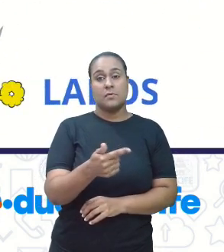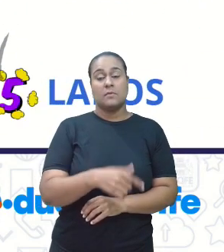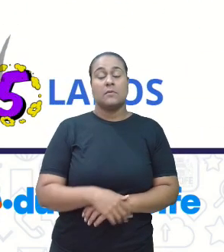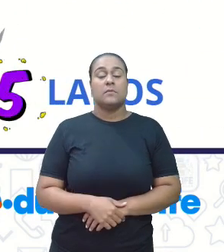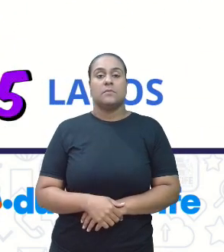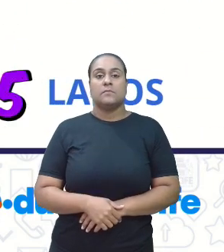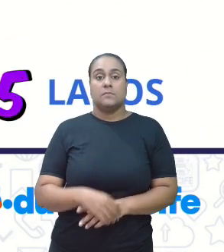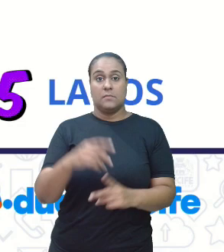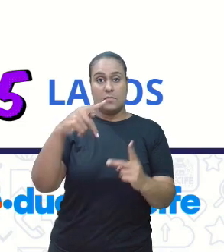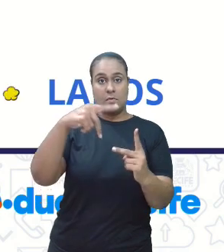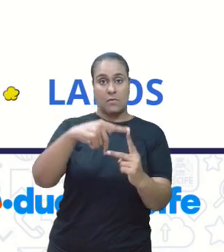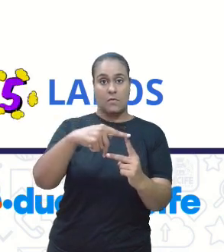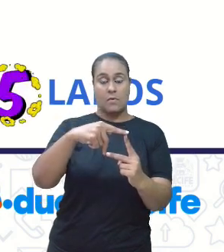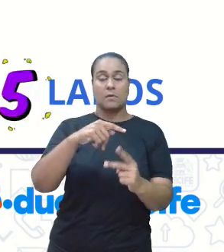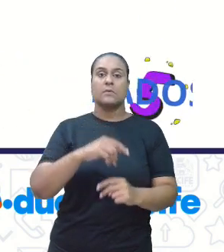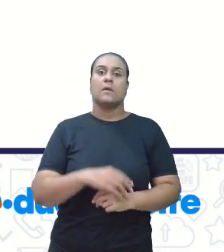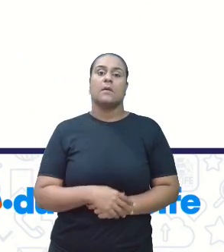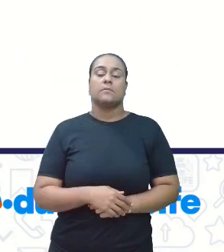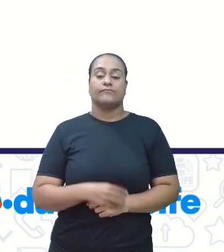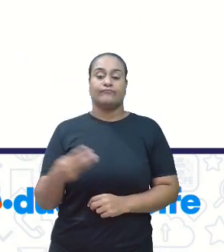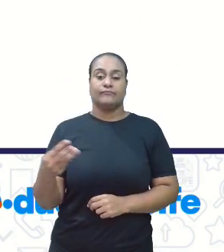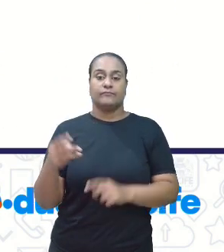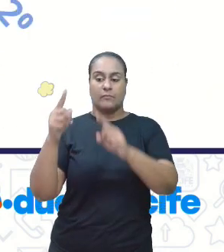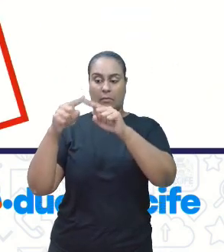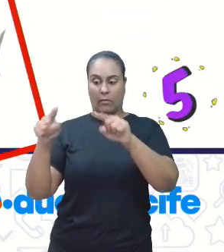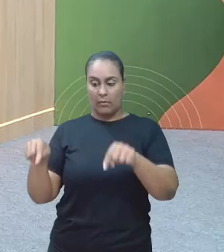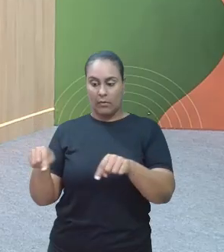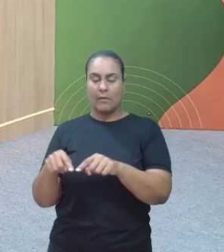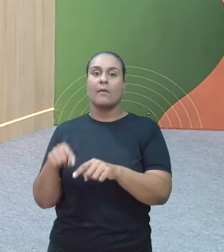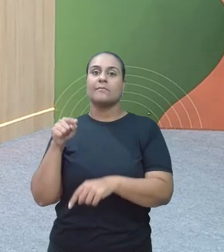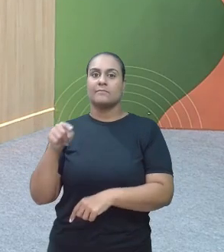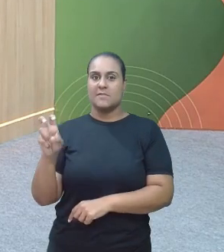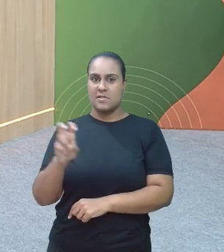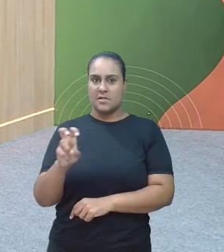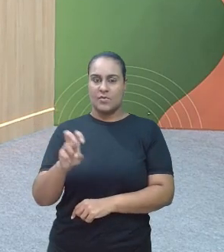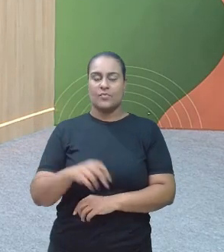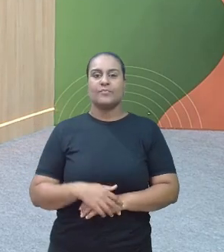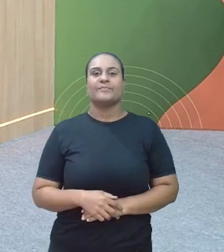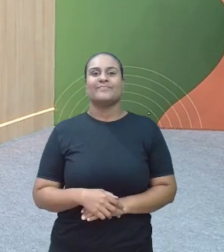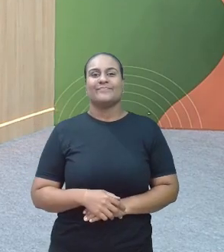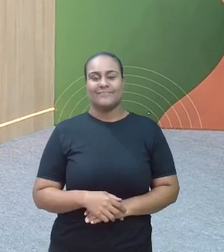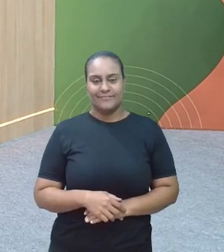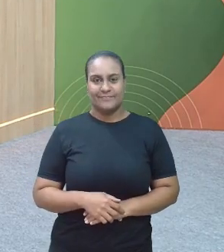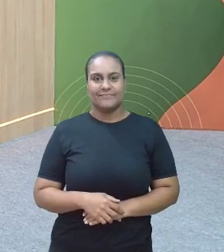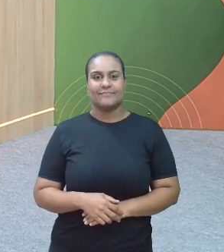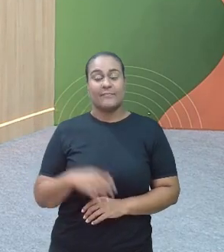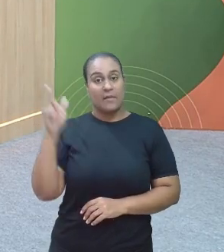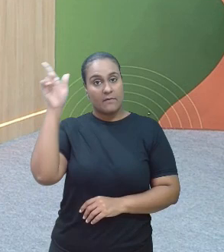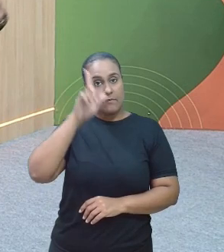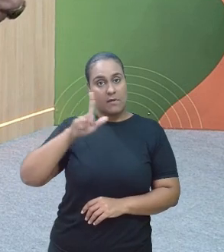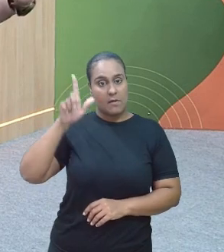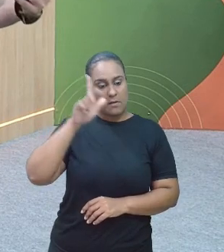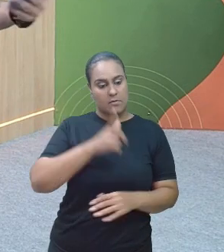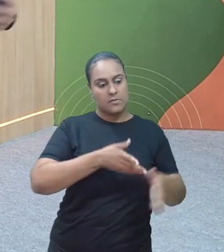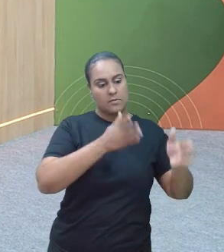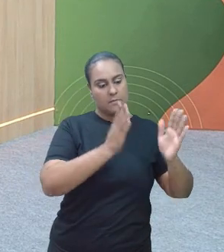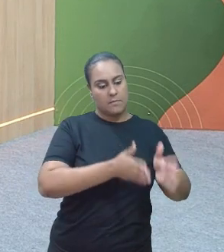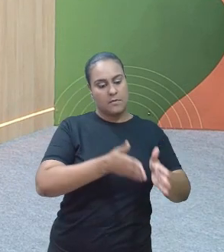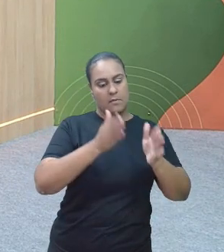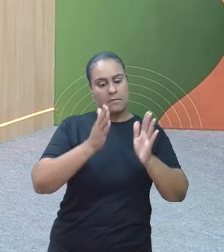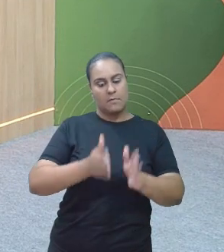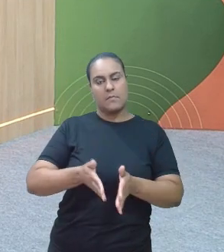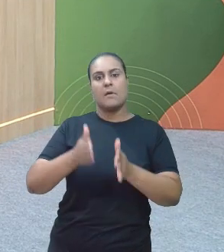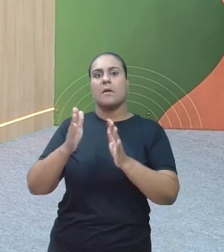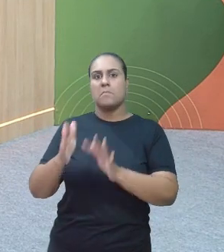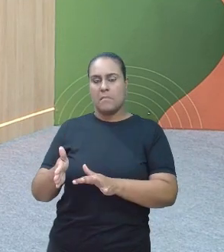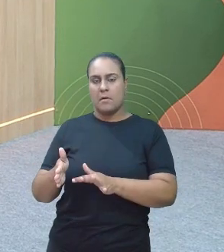é constituído de 4 lados e o terceiro elemento é constituído de 5 lados. Essa foi a lógica que eu já trouxe até do final da